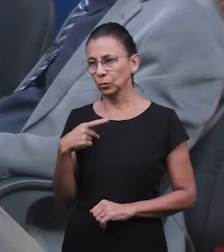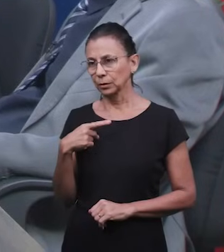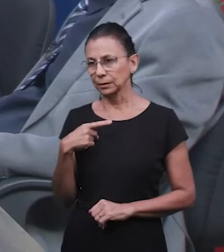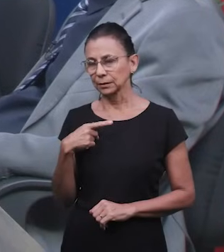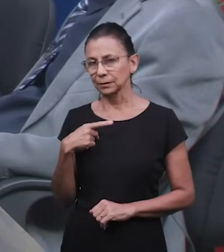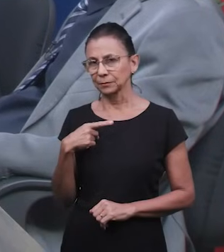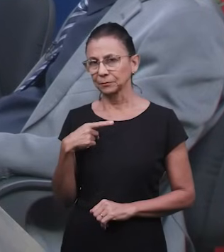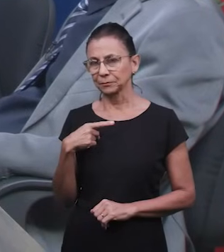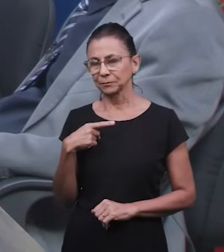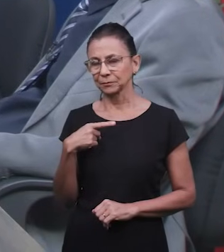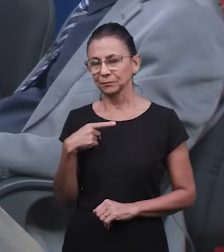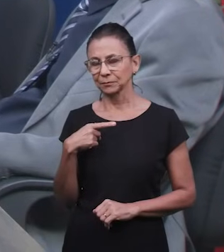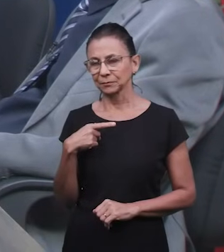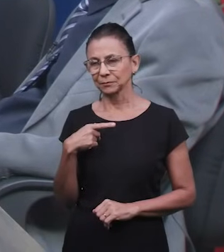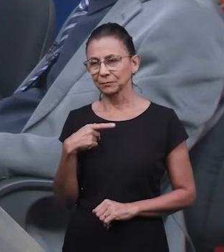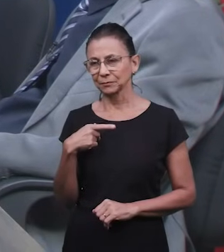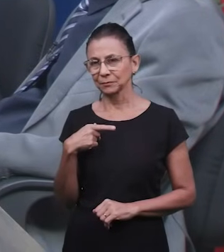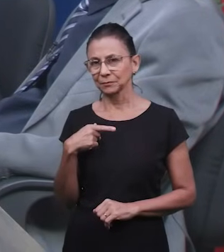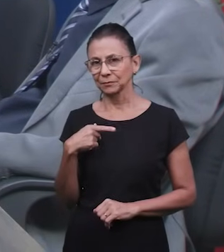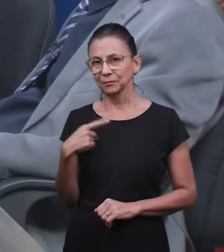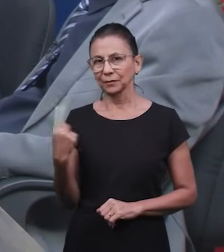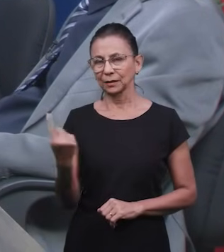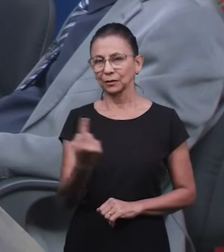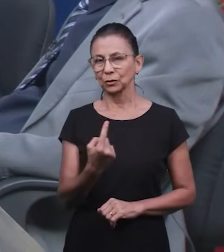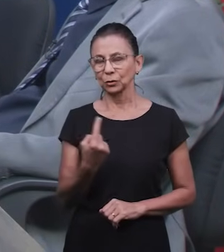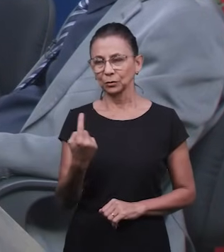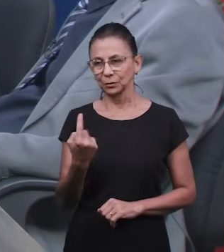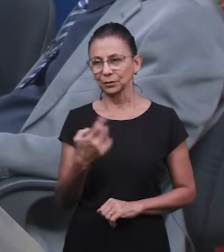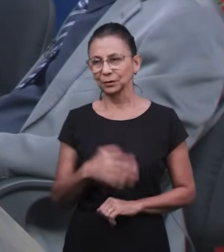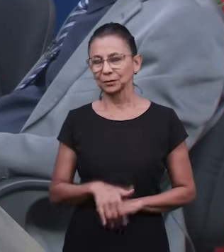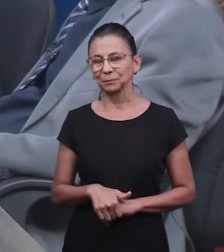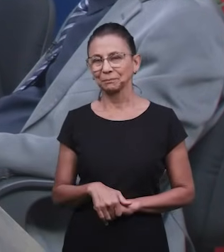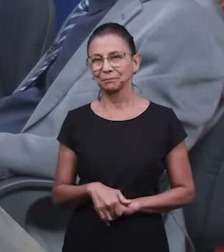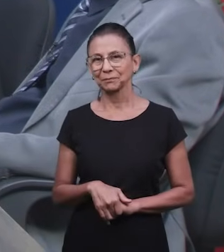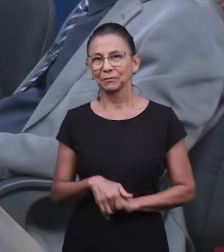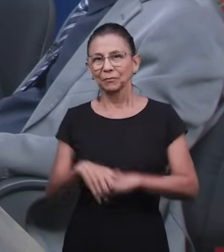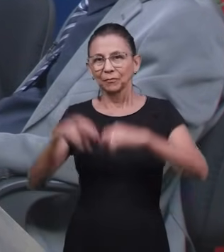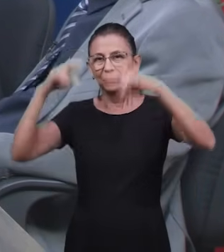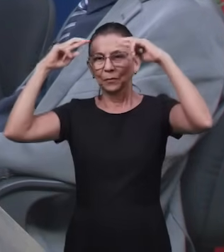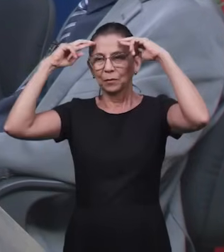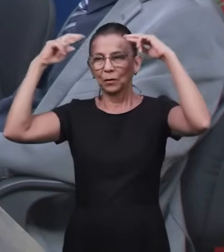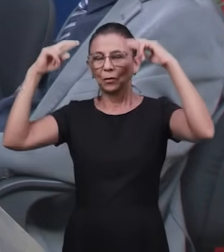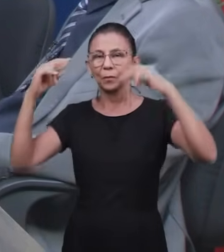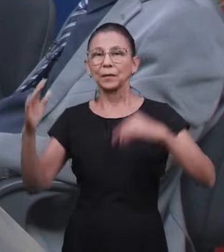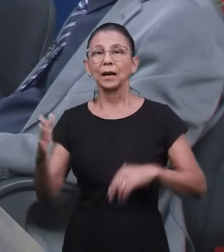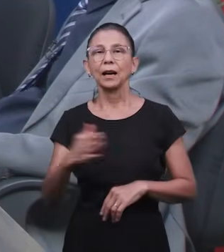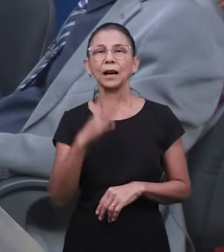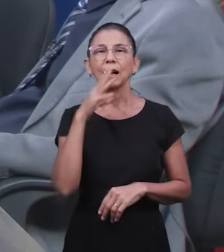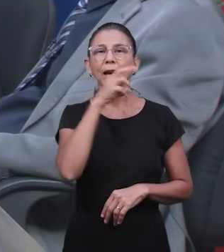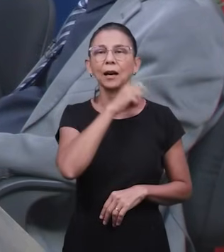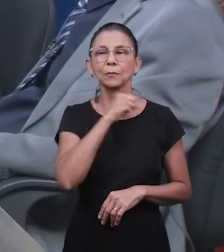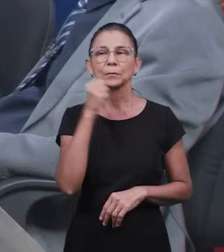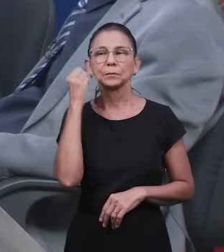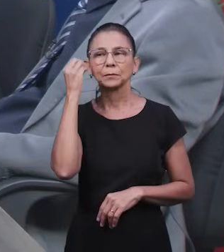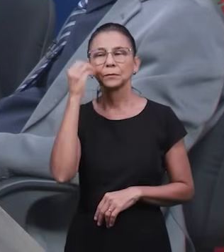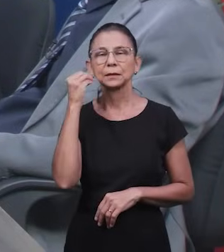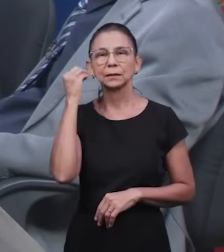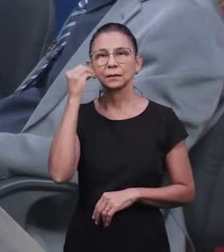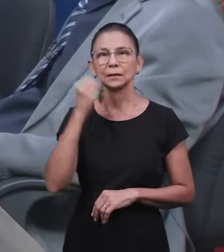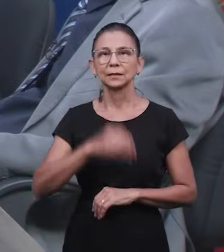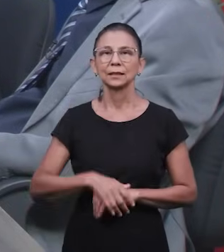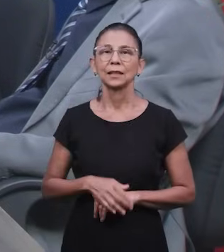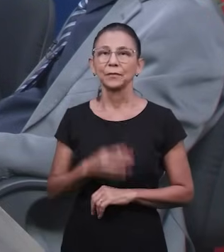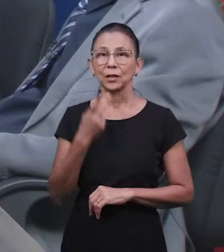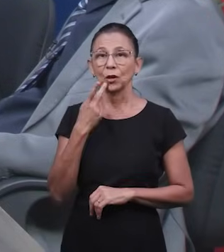pastor. Pastor Luiz Carlos, quer falar alguma coisa? Não, já. Tá falei. tudo só falar falado, uma experiênciazinha rápida.